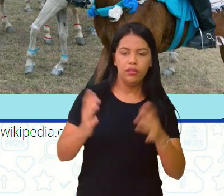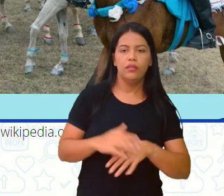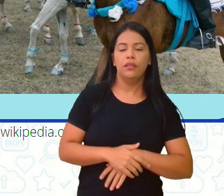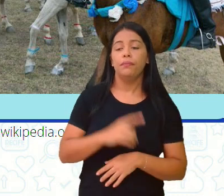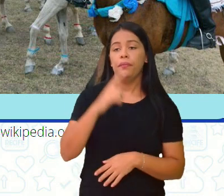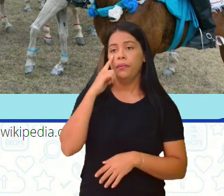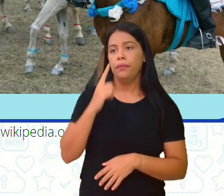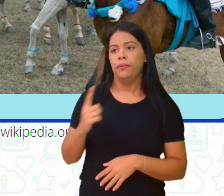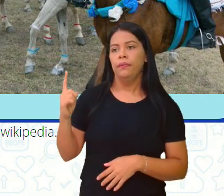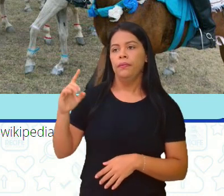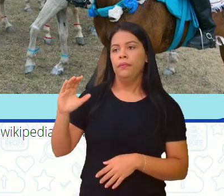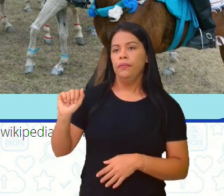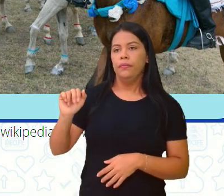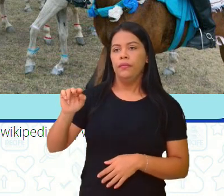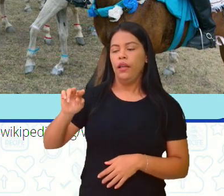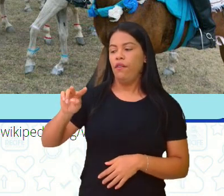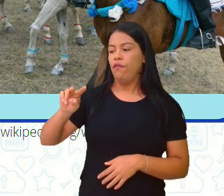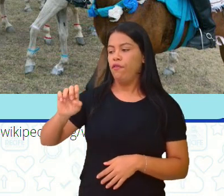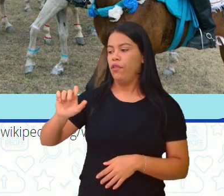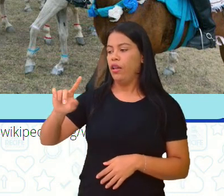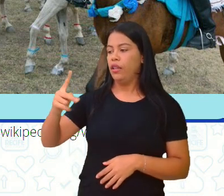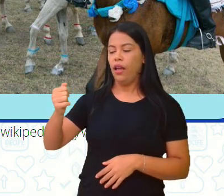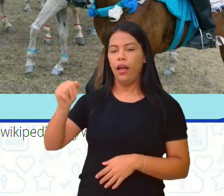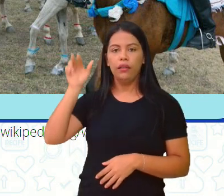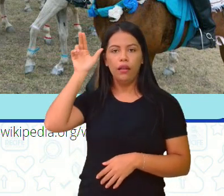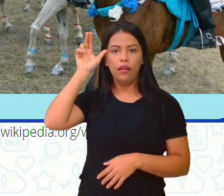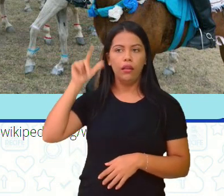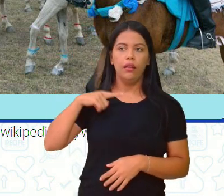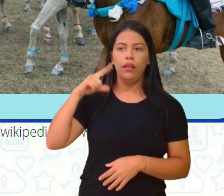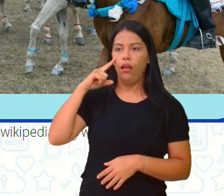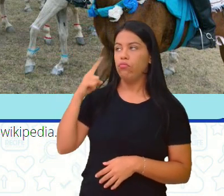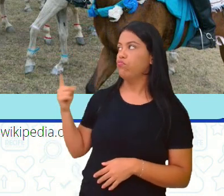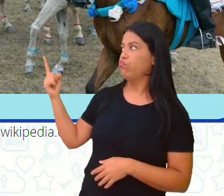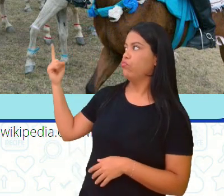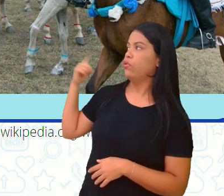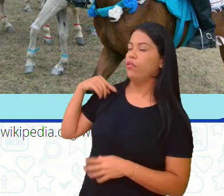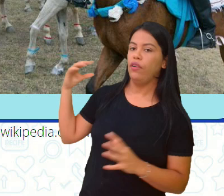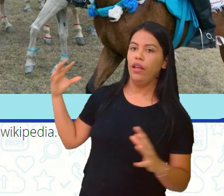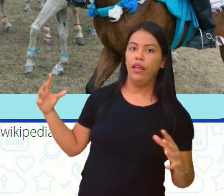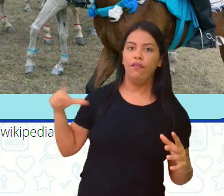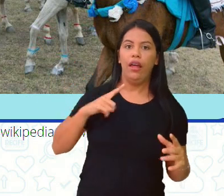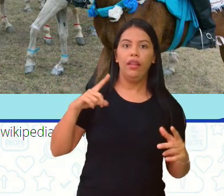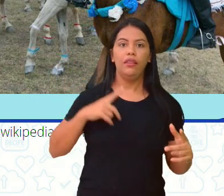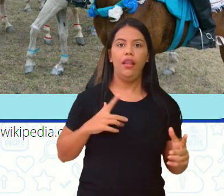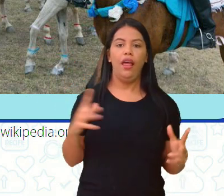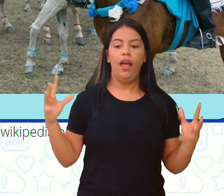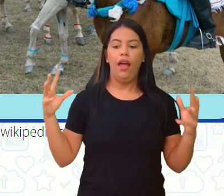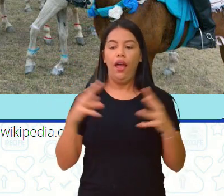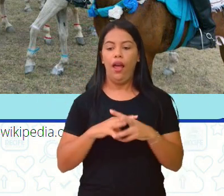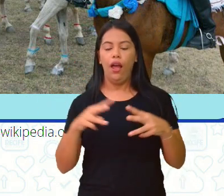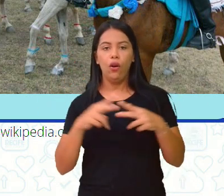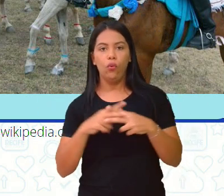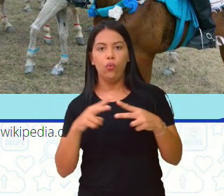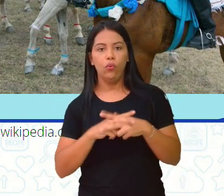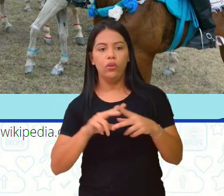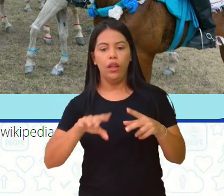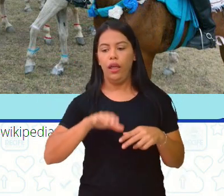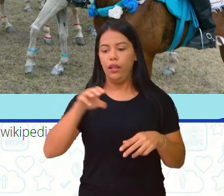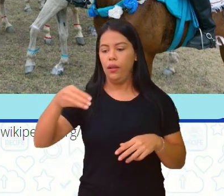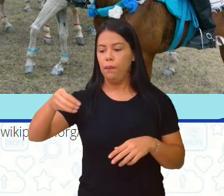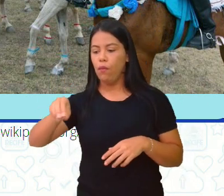das Carvalhadas, que é essa que a gente está vendo, a encenação da luta entre mouros e cristãos, que aconteceu de verdade,